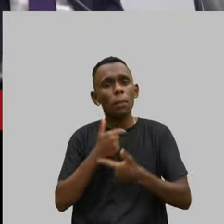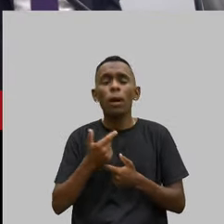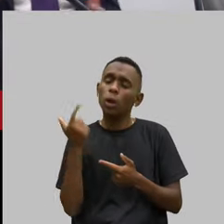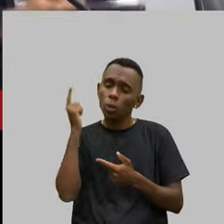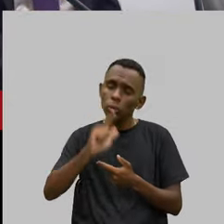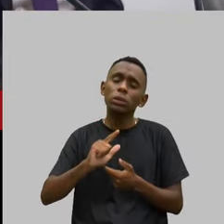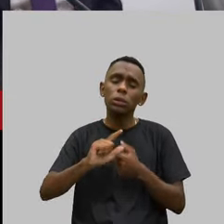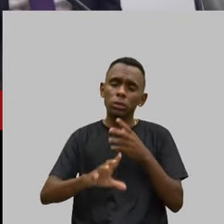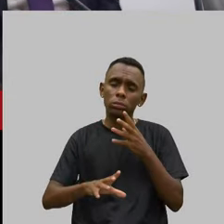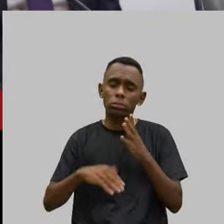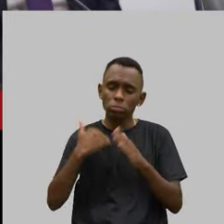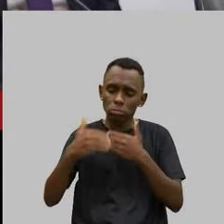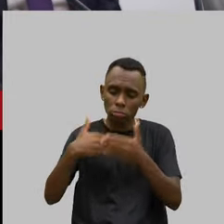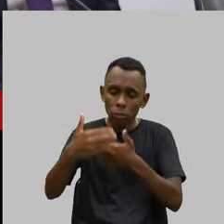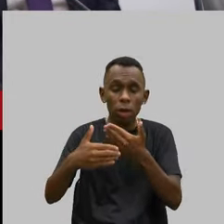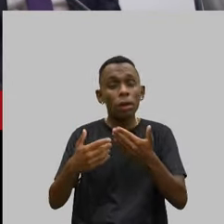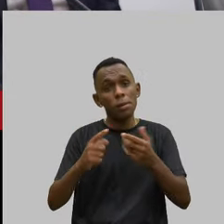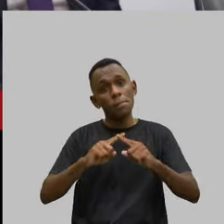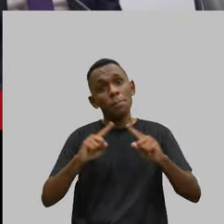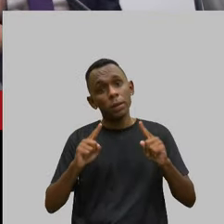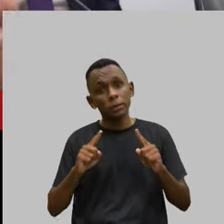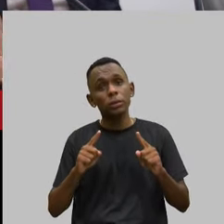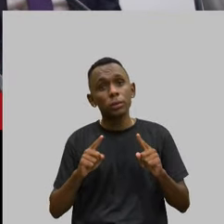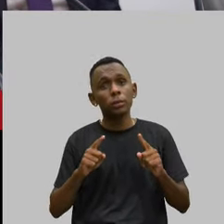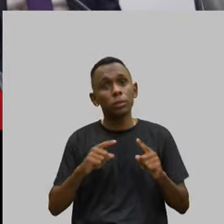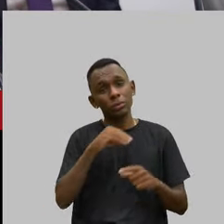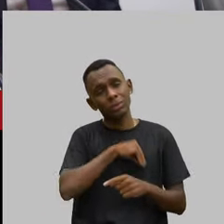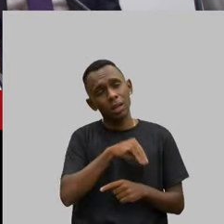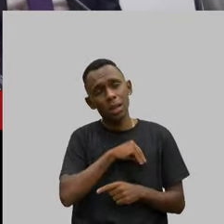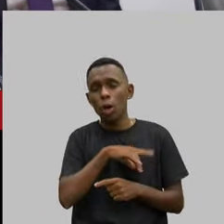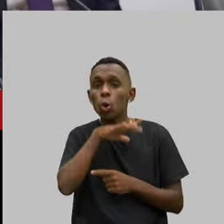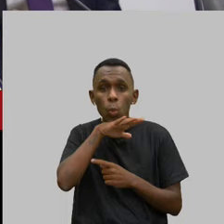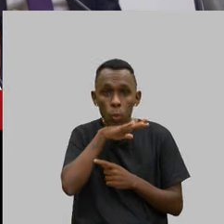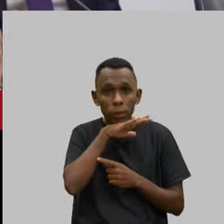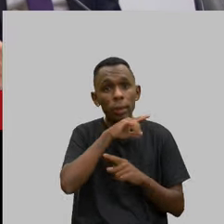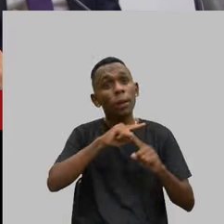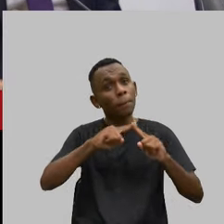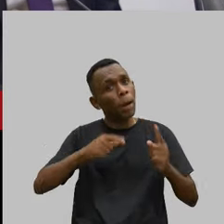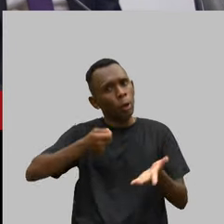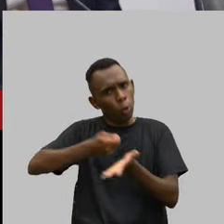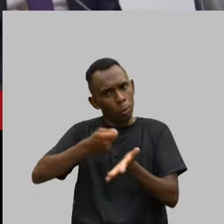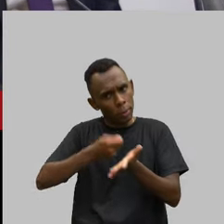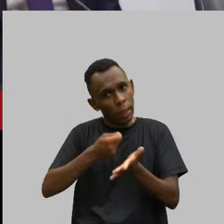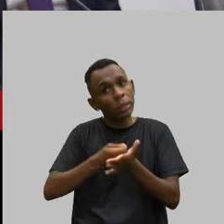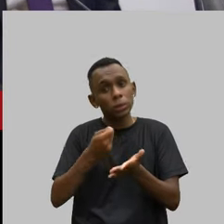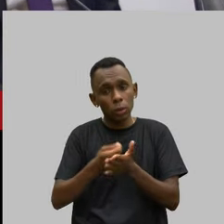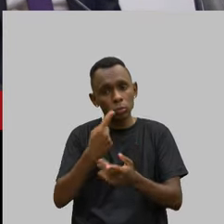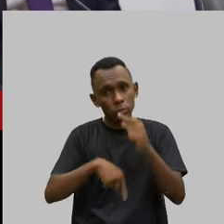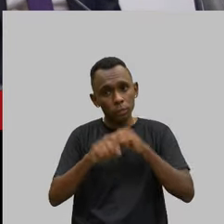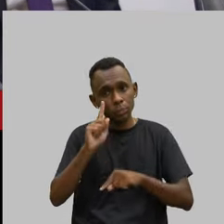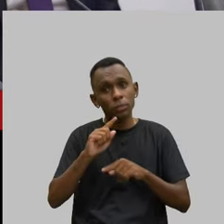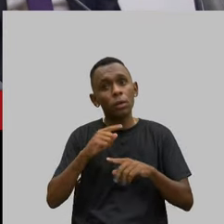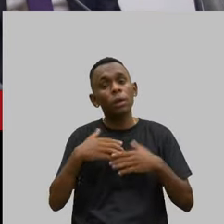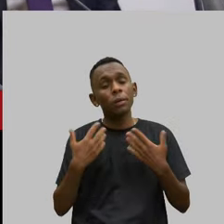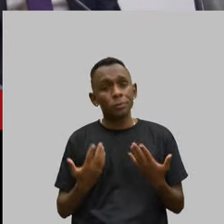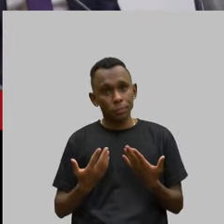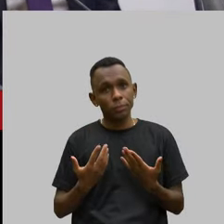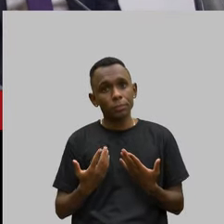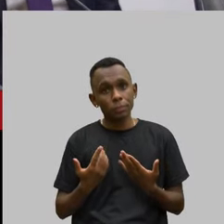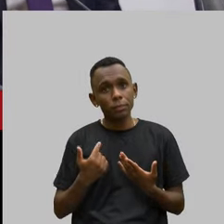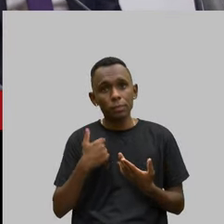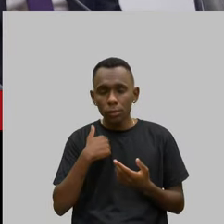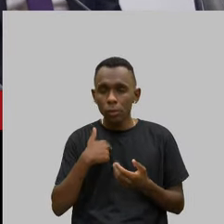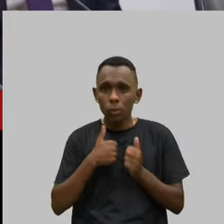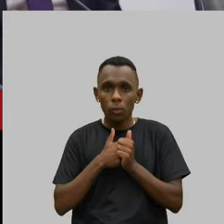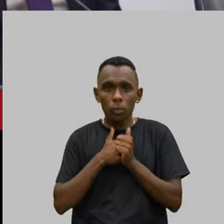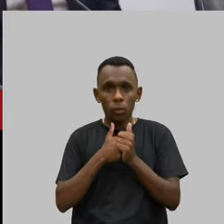isso e e ainda assim o salário não é bom mas temos a obrigação aí de maneira que eu acompanho